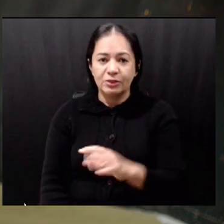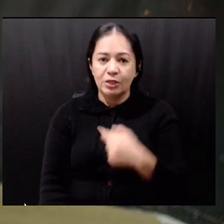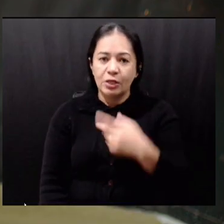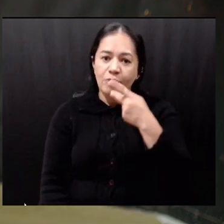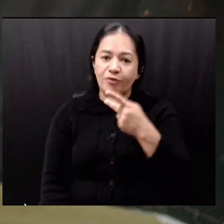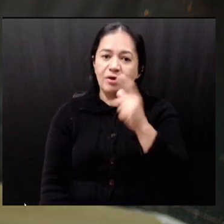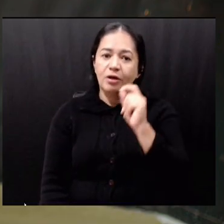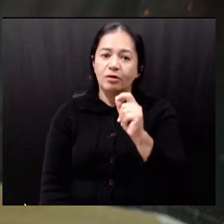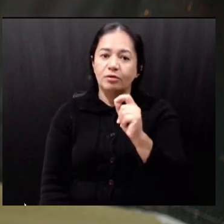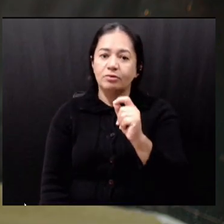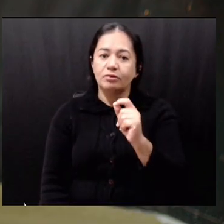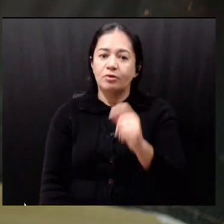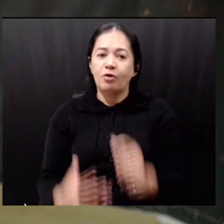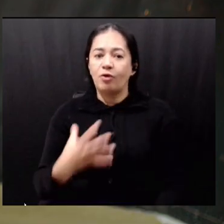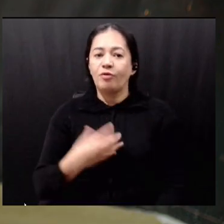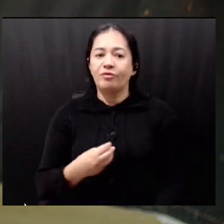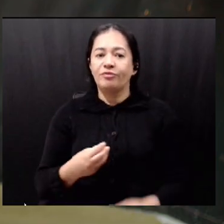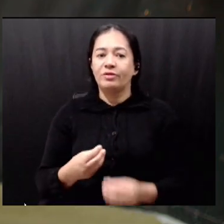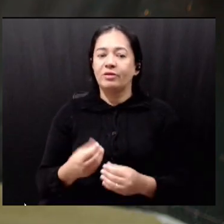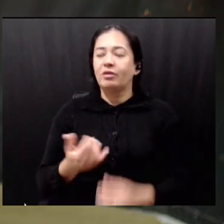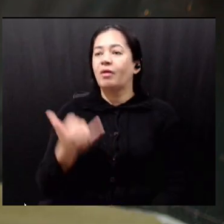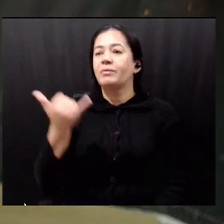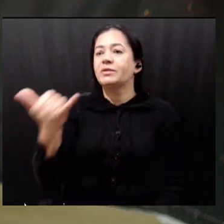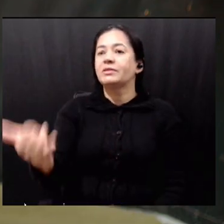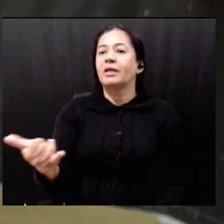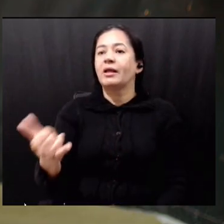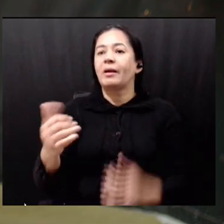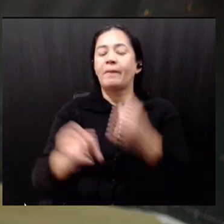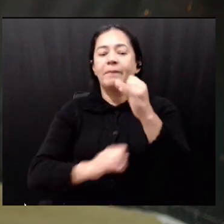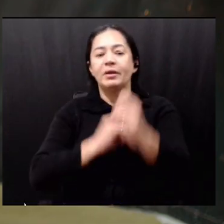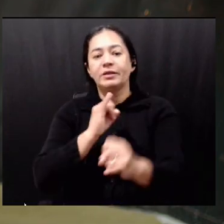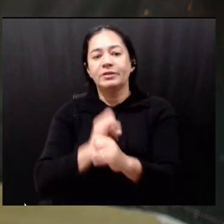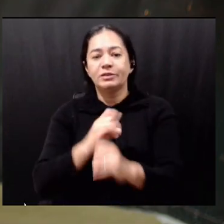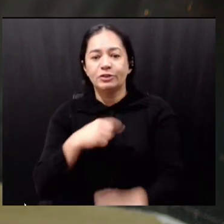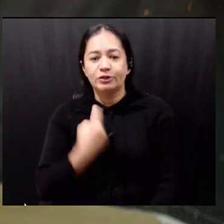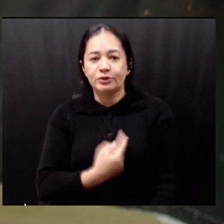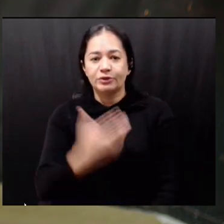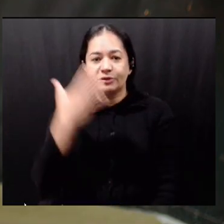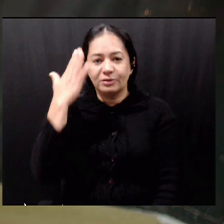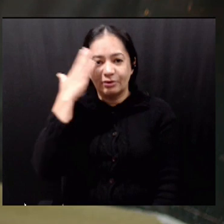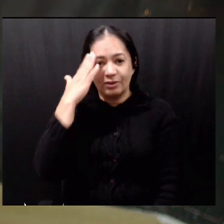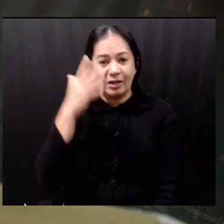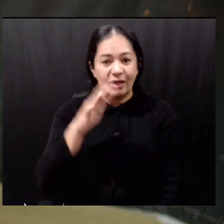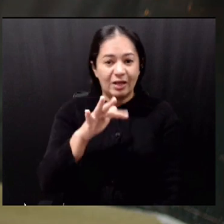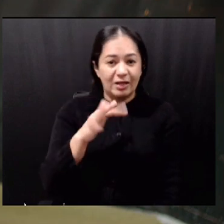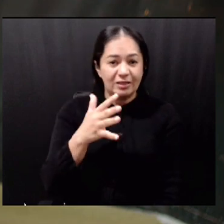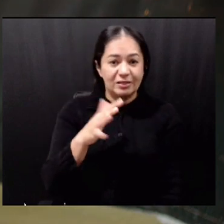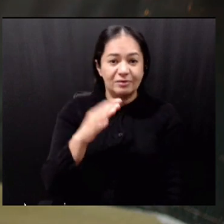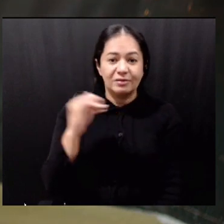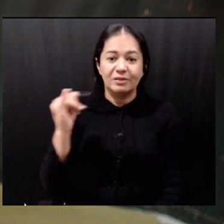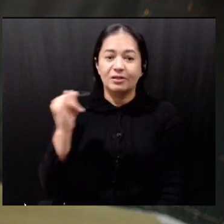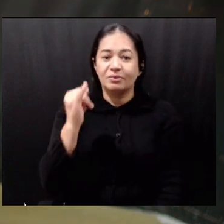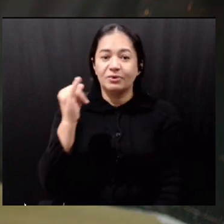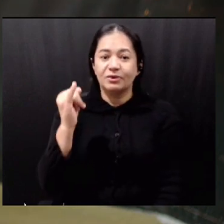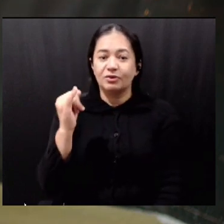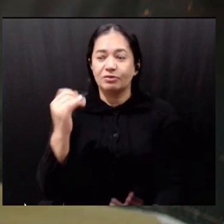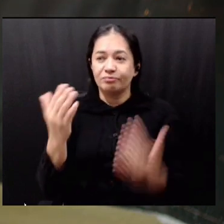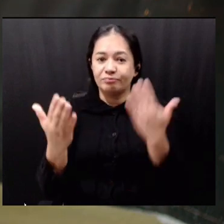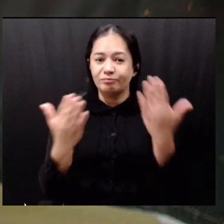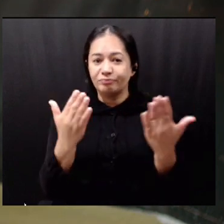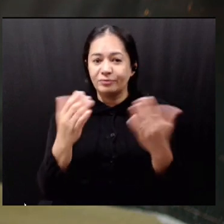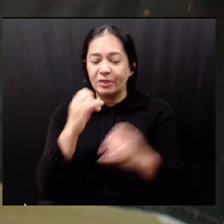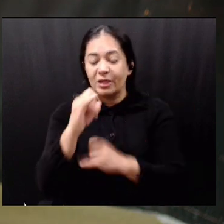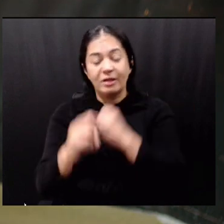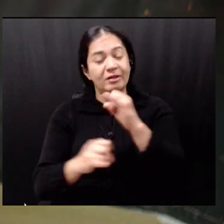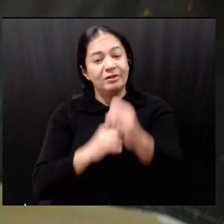filho para o celular, entrega o filho para a internet, e a gente sabe que, às vezes, é importante a gente fazer esse parâmetro. A internet é um